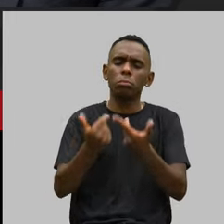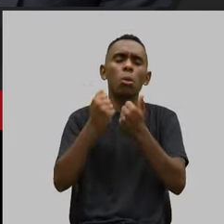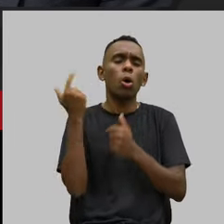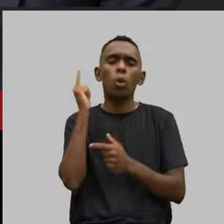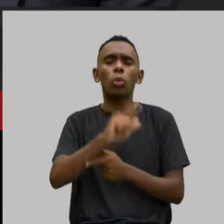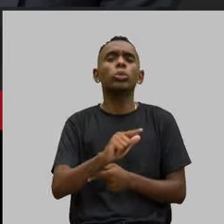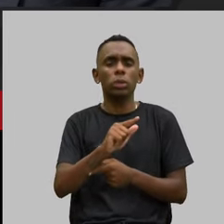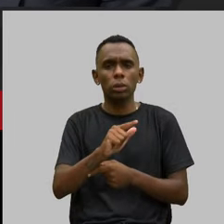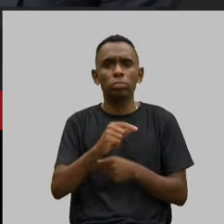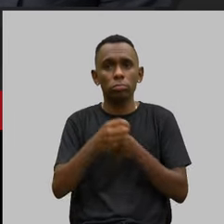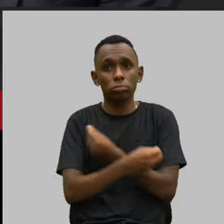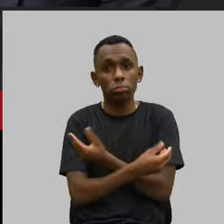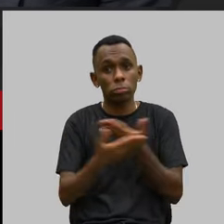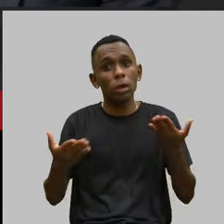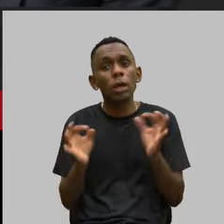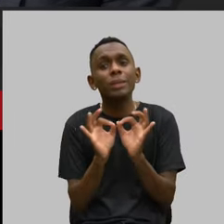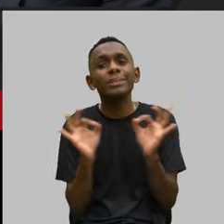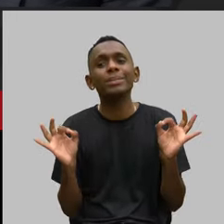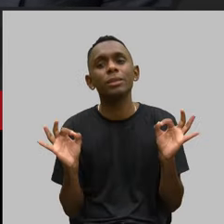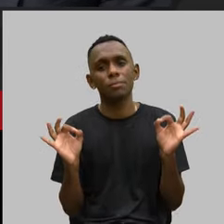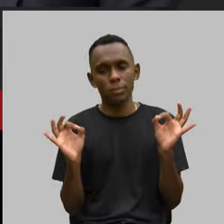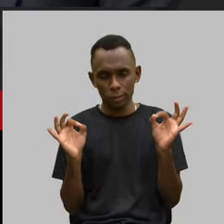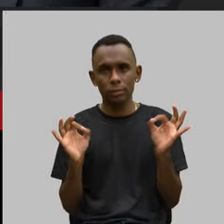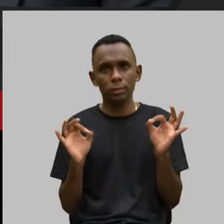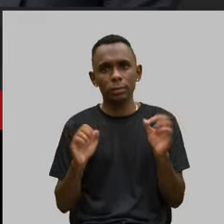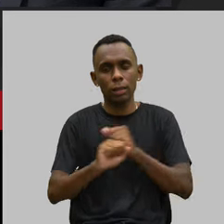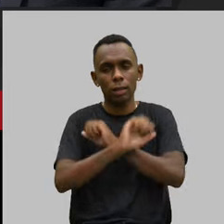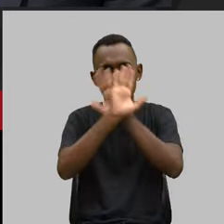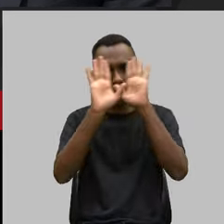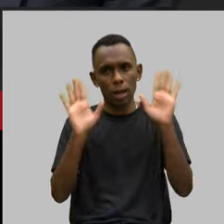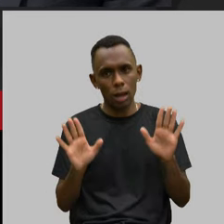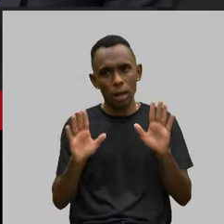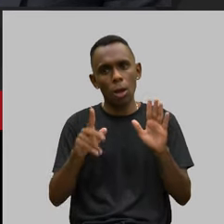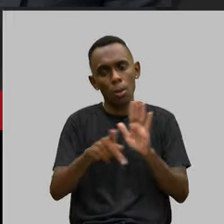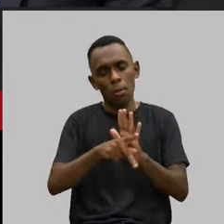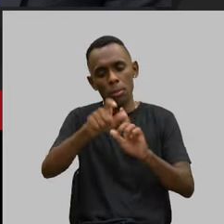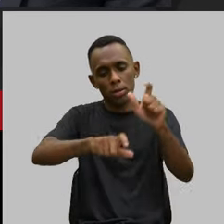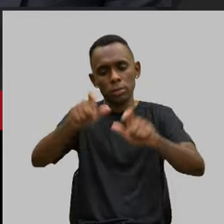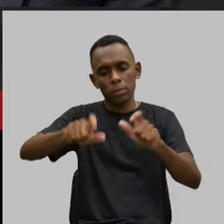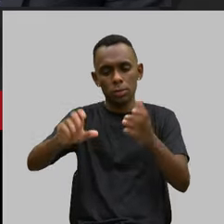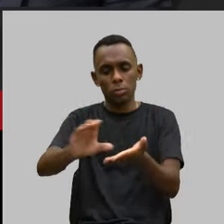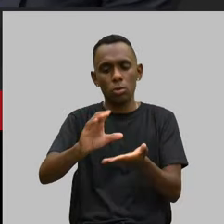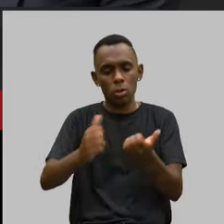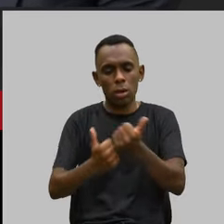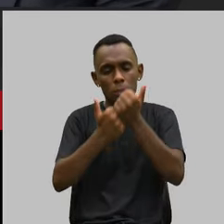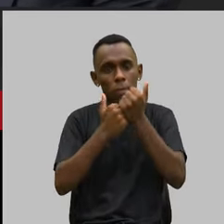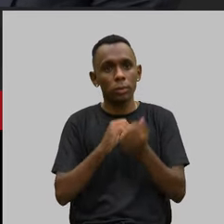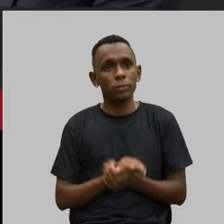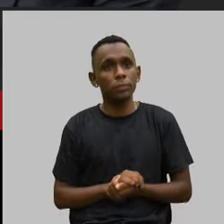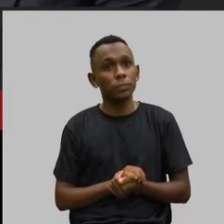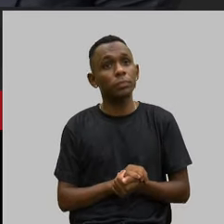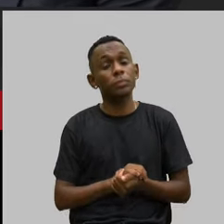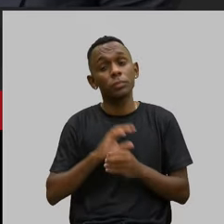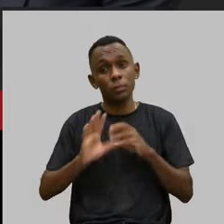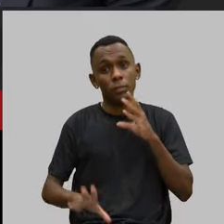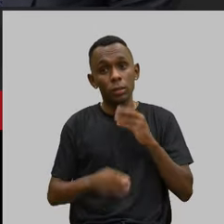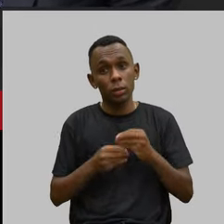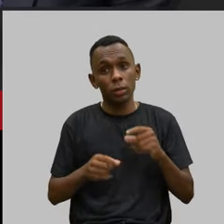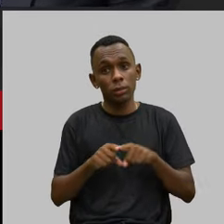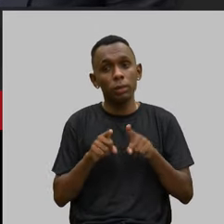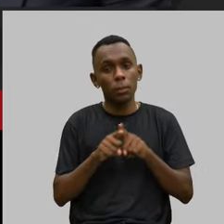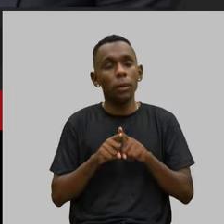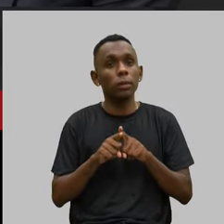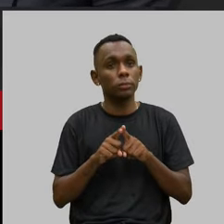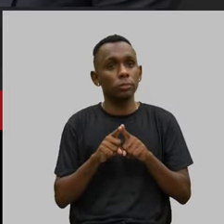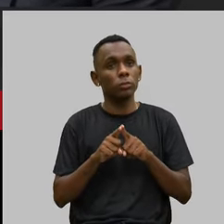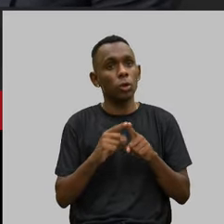por entregar simplificação transparência ao contribuinte adicionalmente eh